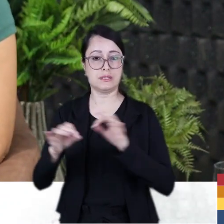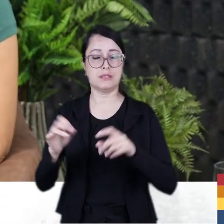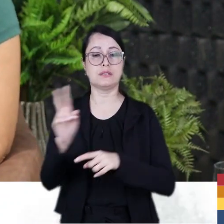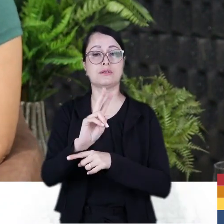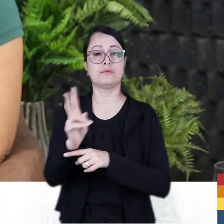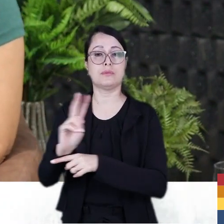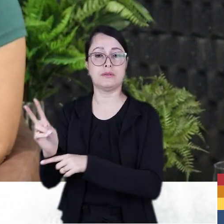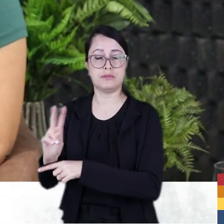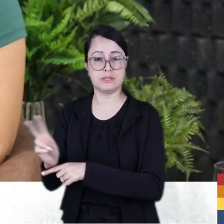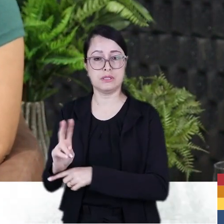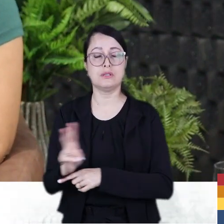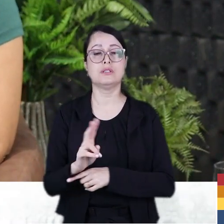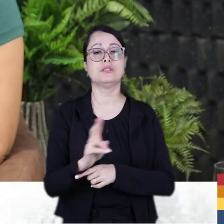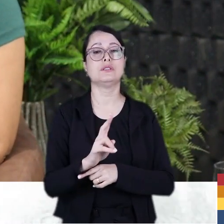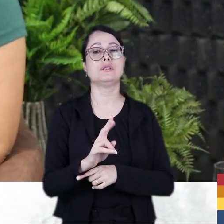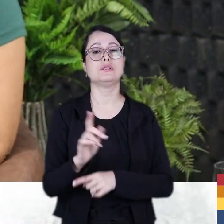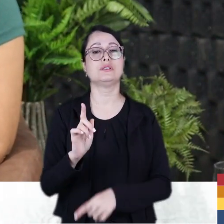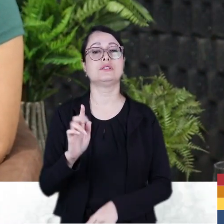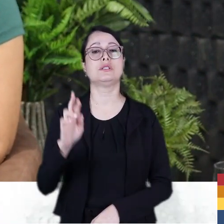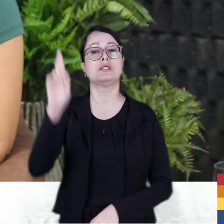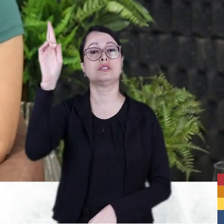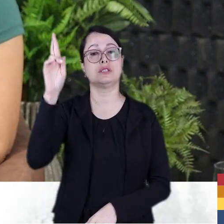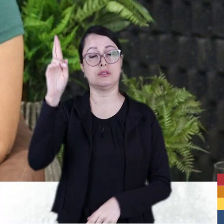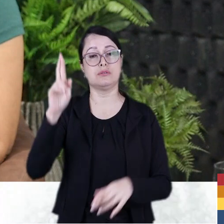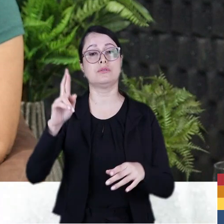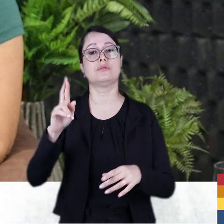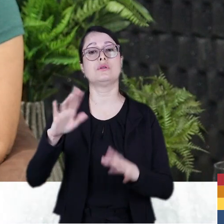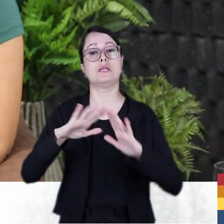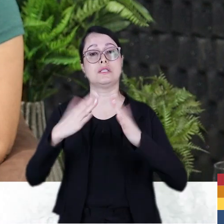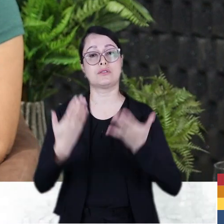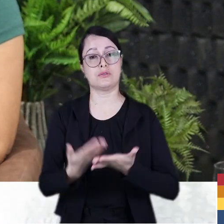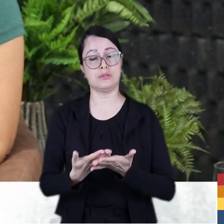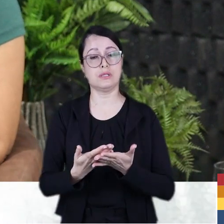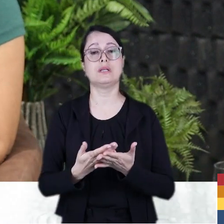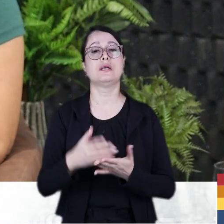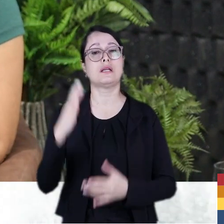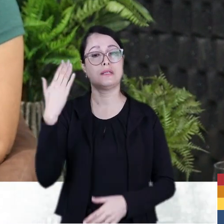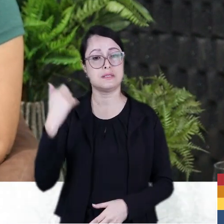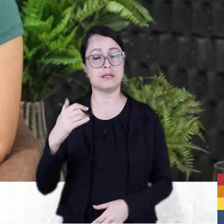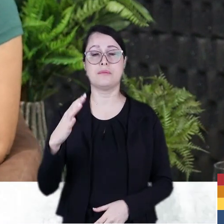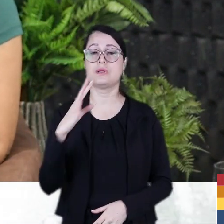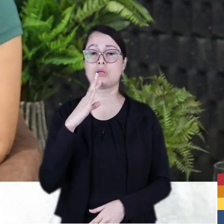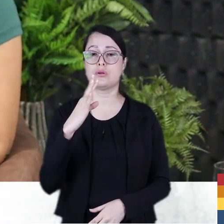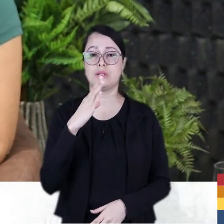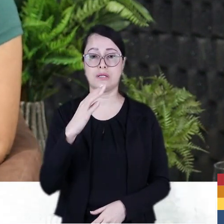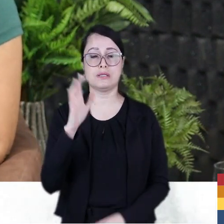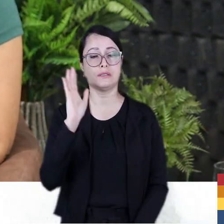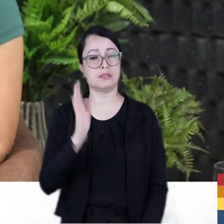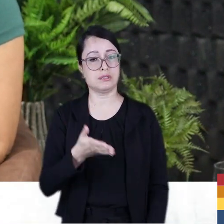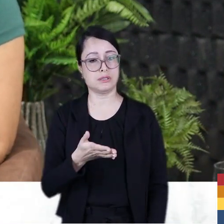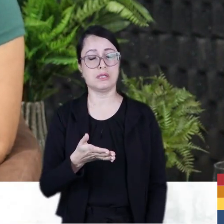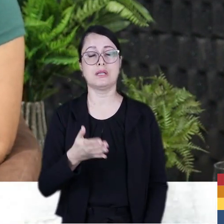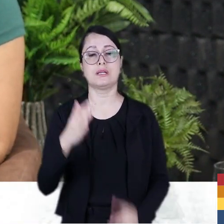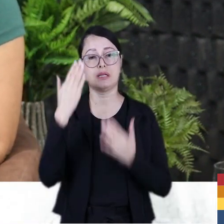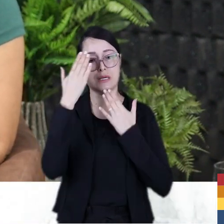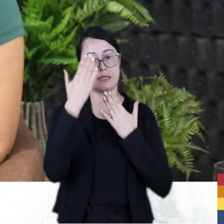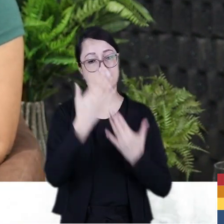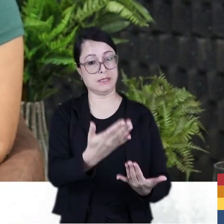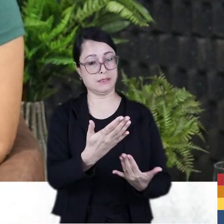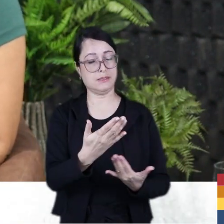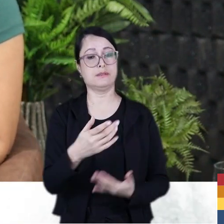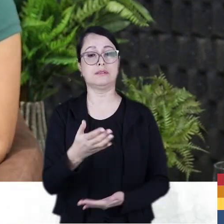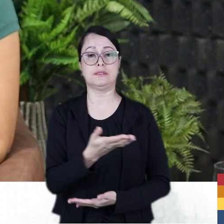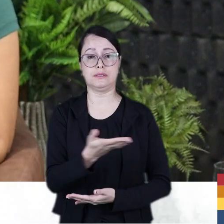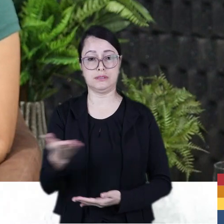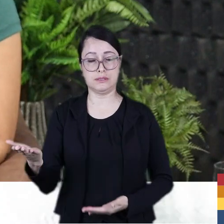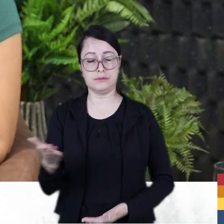produto, né, à disposição dos nossos professores da rede. Professora, ela compõe atualmente o quadro,